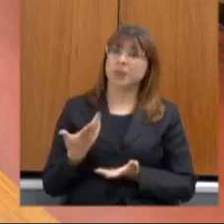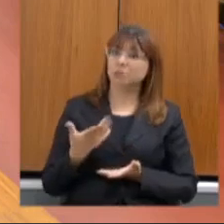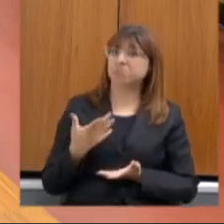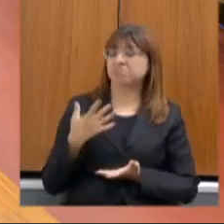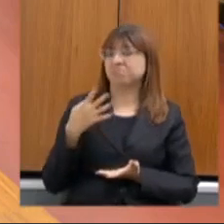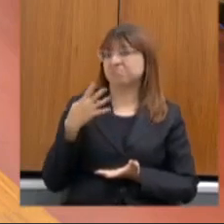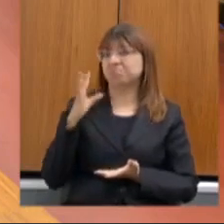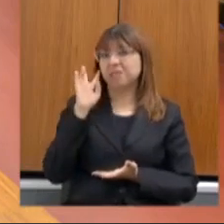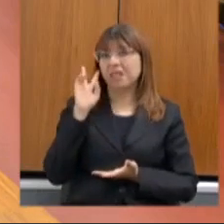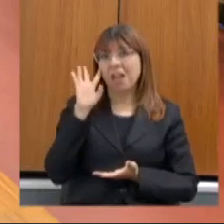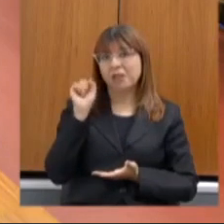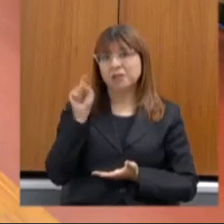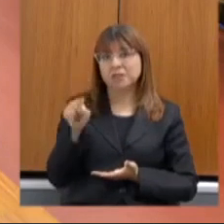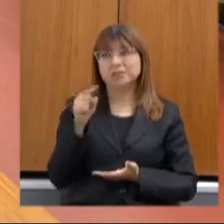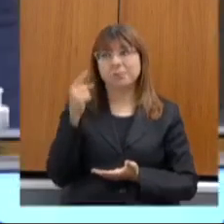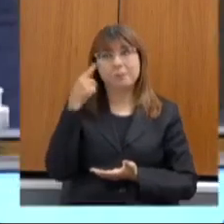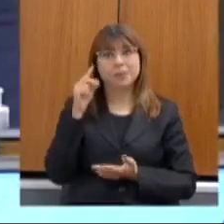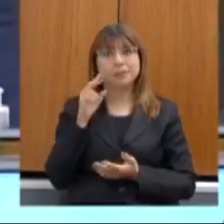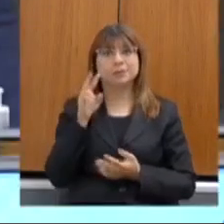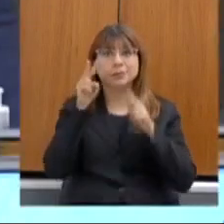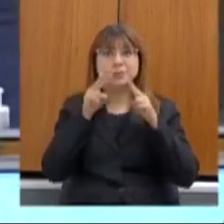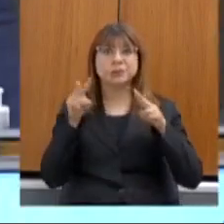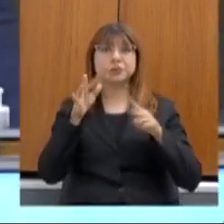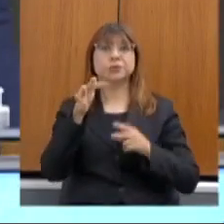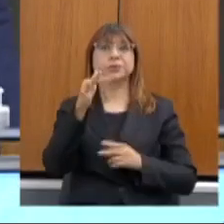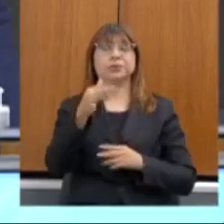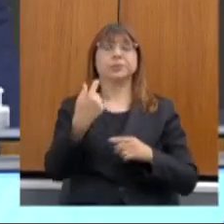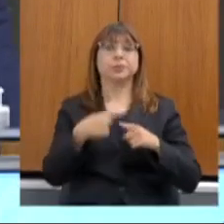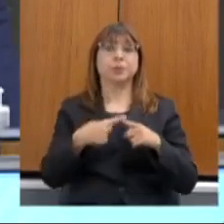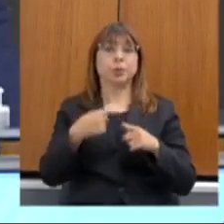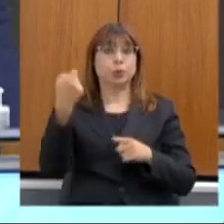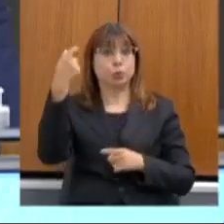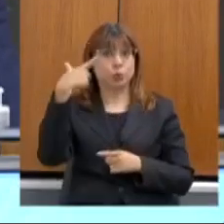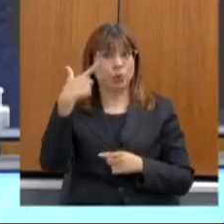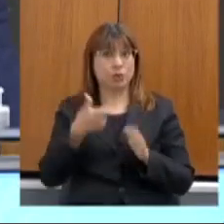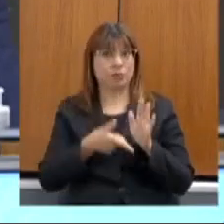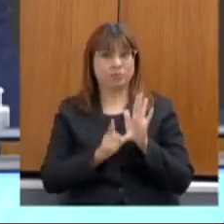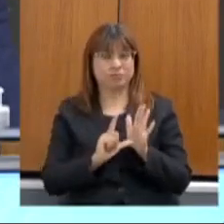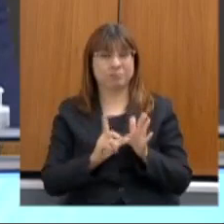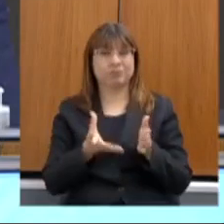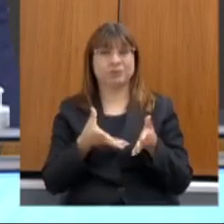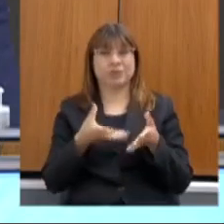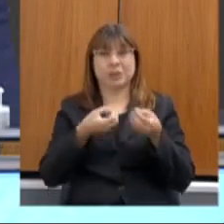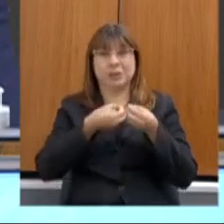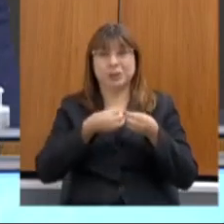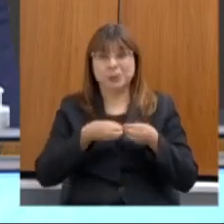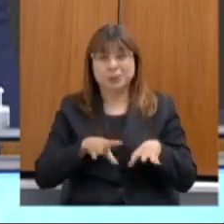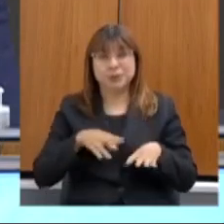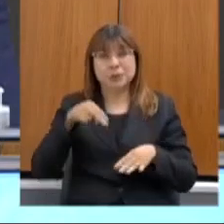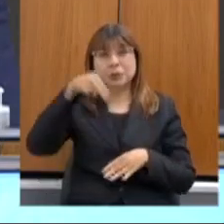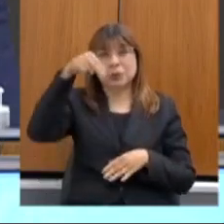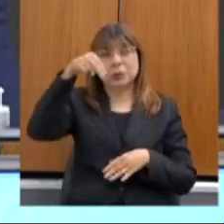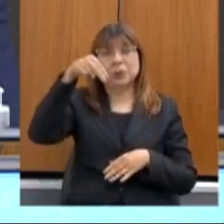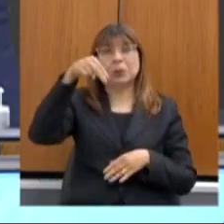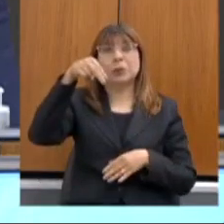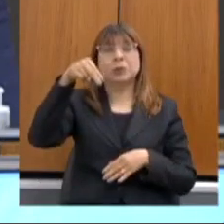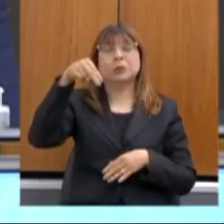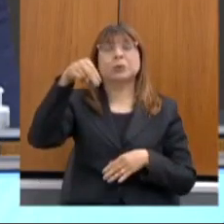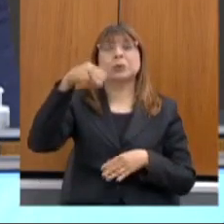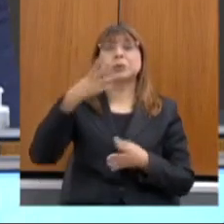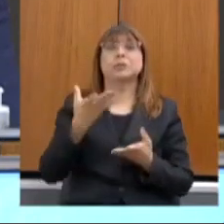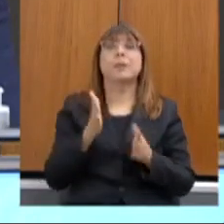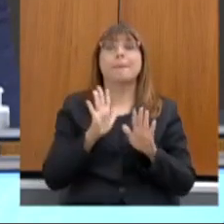um cara visionário porque o sol que tanto castigou o norte nordeste se ouviu ali